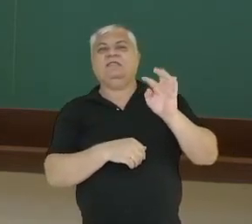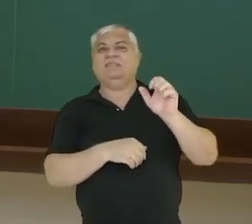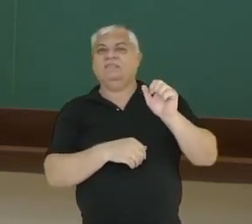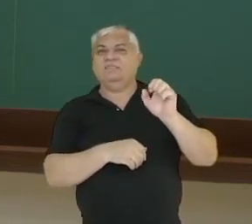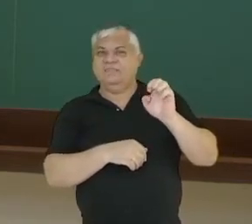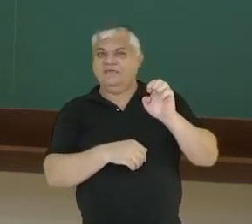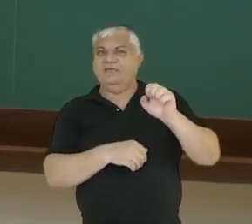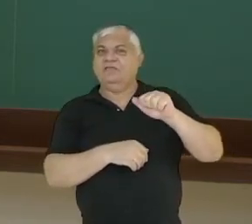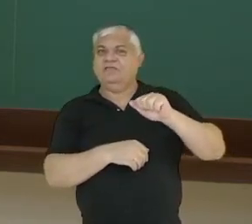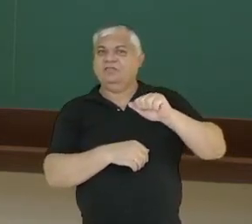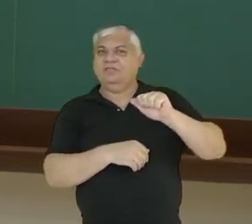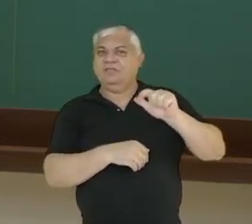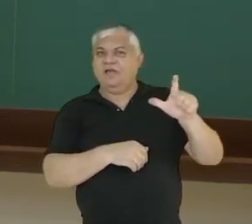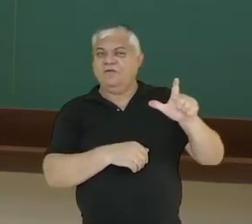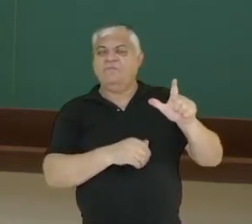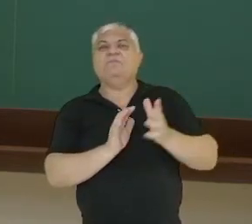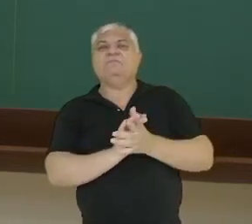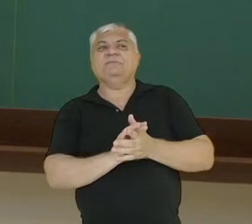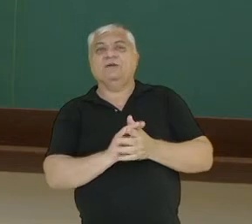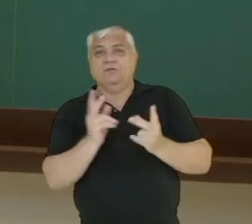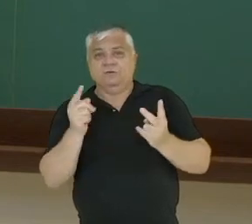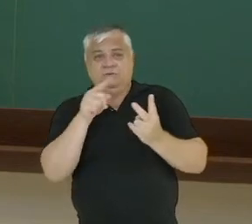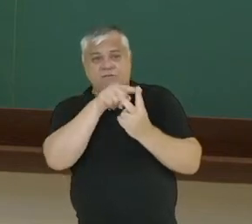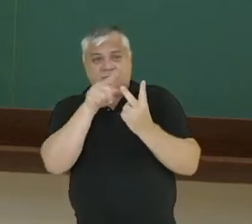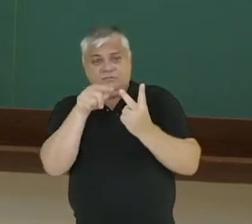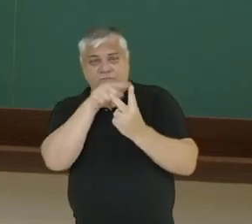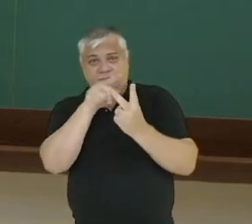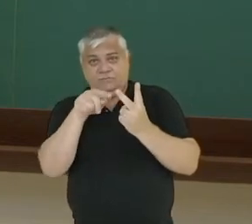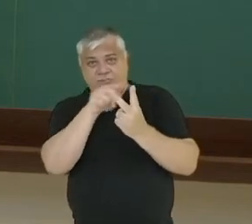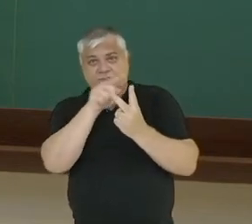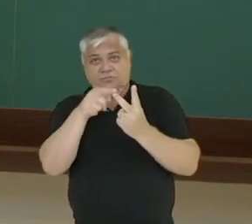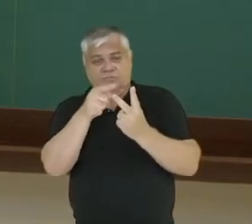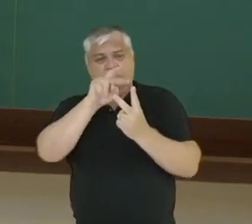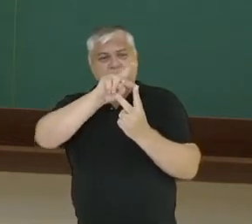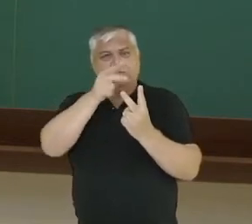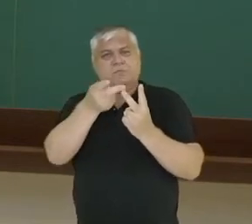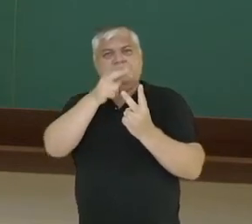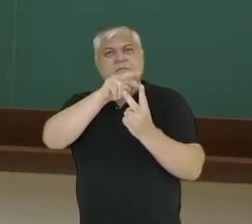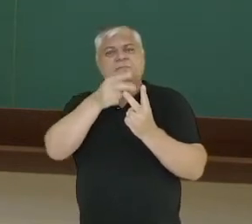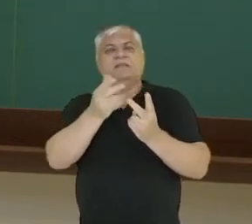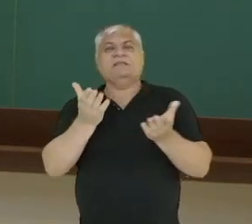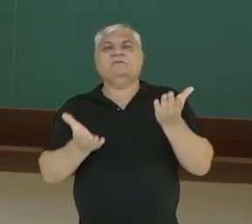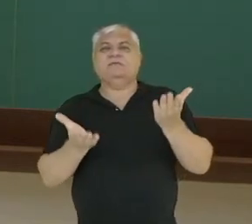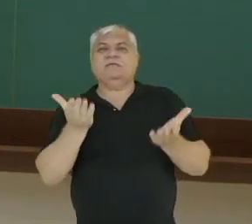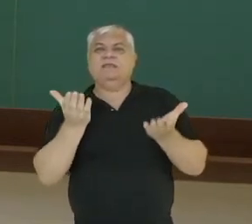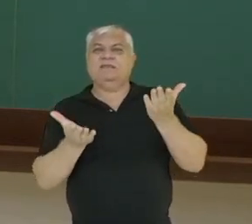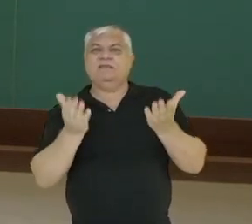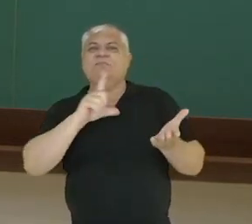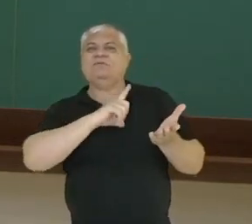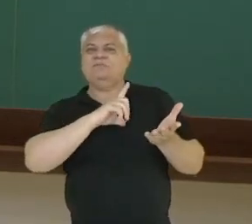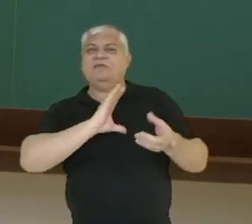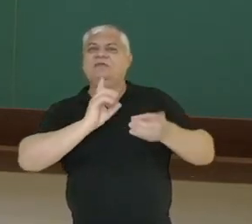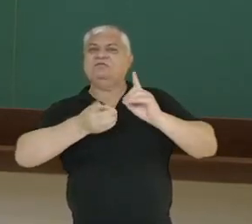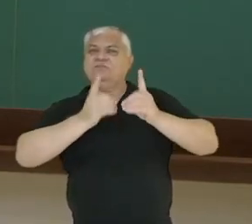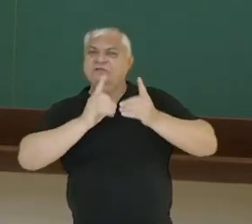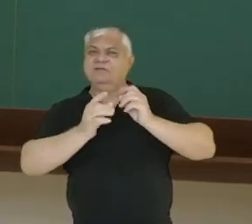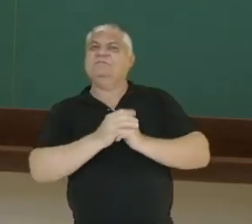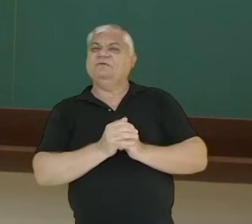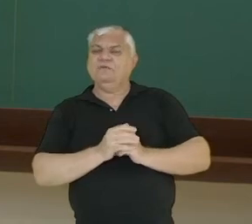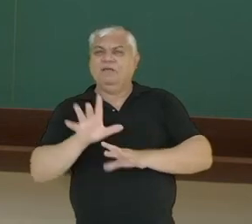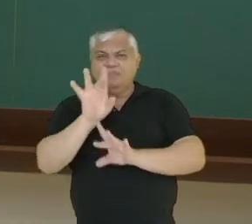essas duas substâncias químicas, elas coexistem em um equilíbrio dinâmico em